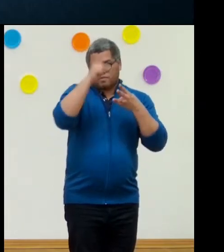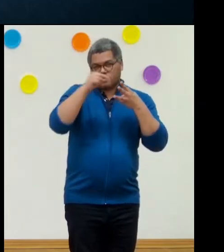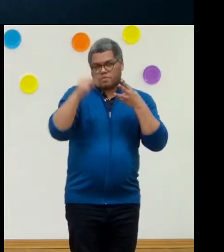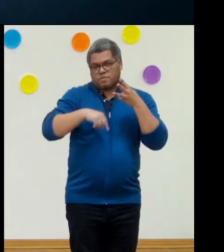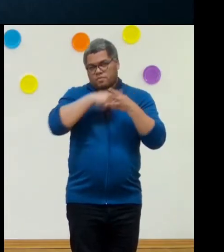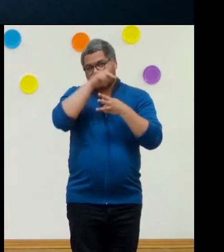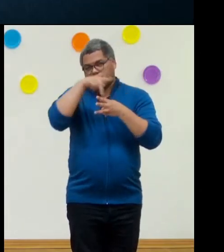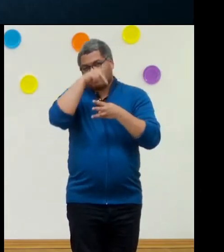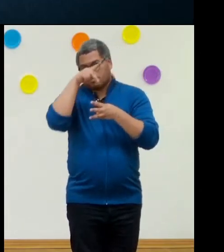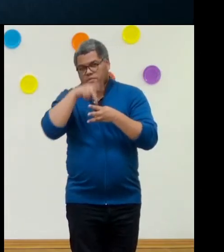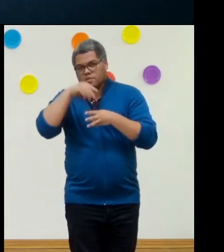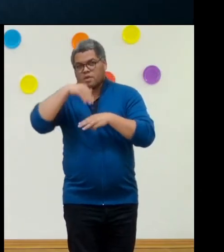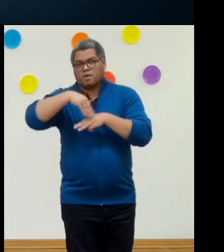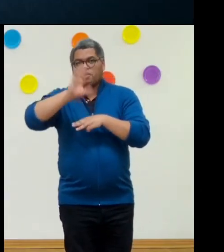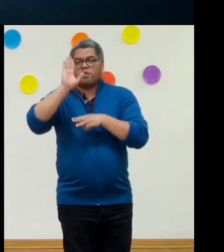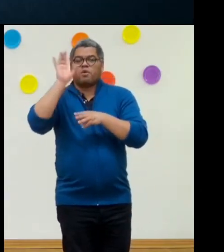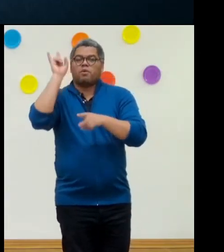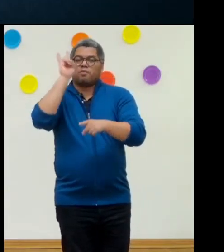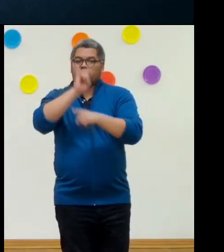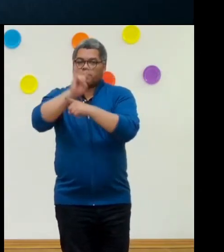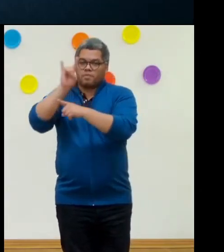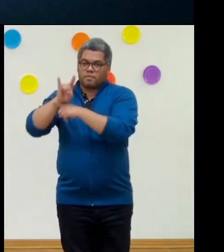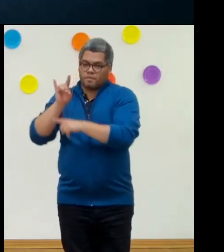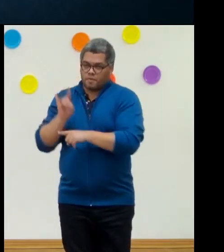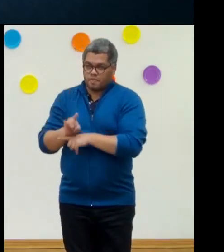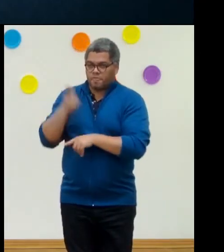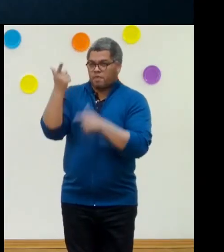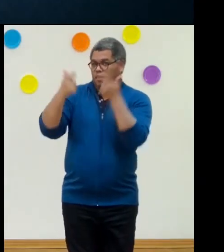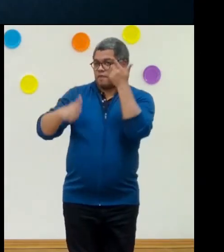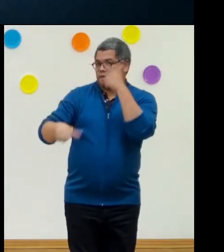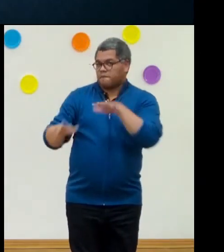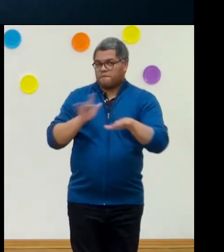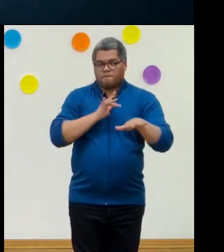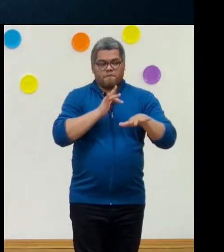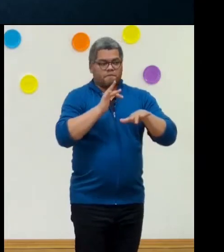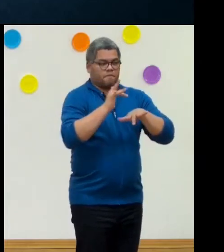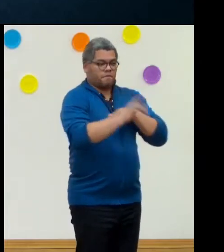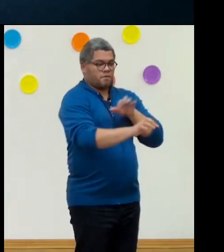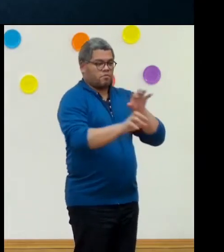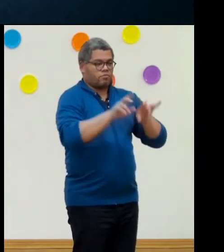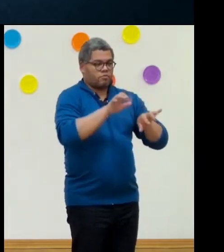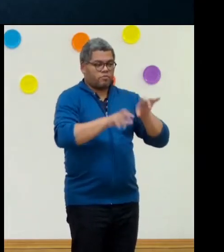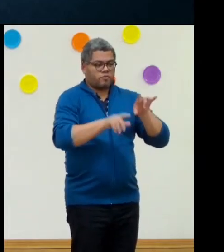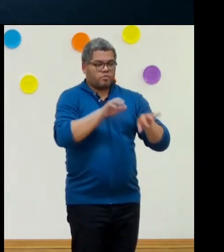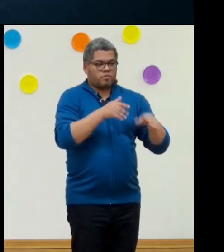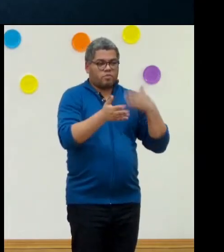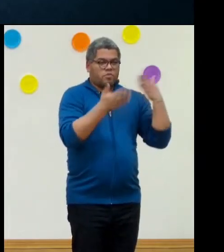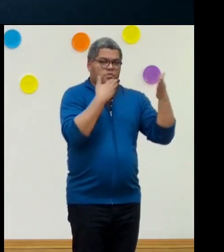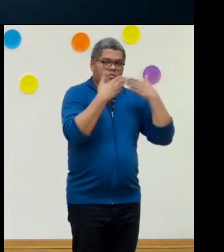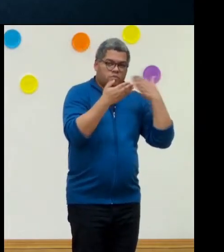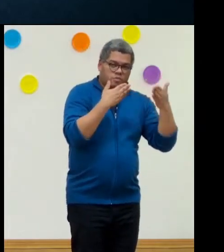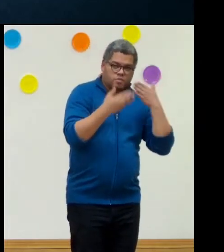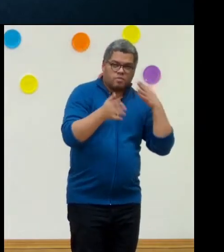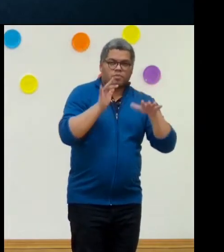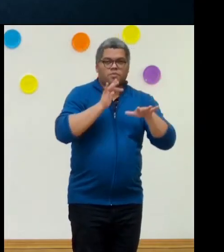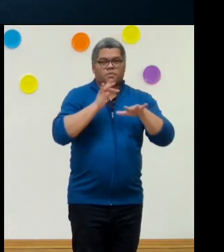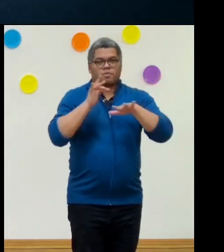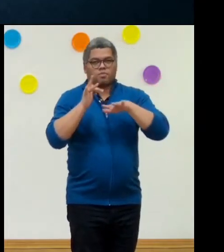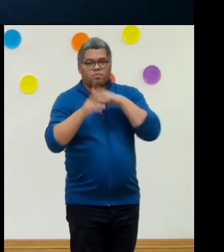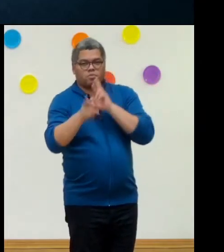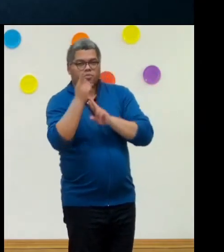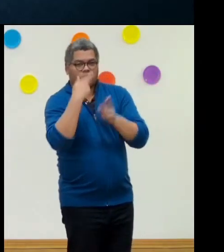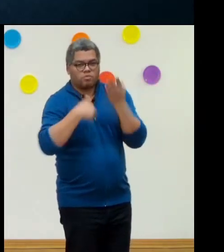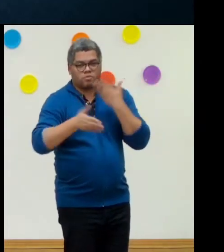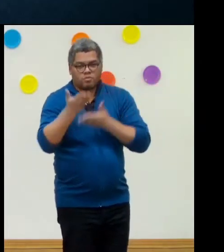plataforma. Outras plataformas e aplicativos, salas de bate-papo em que você não precisa se identificar, aplicativo de